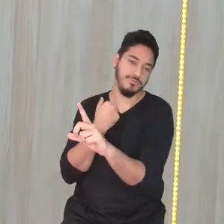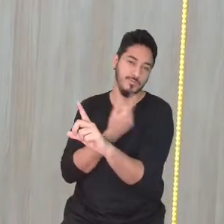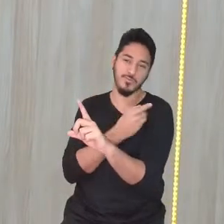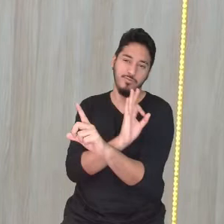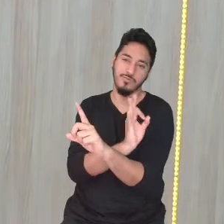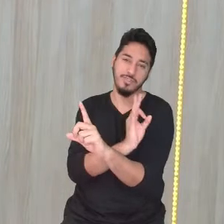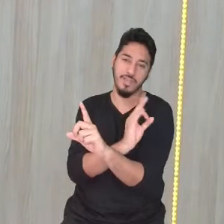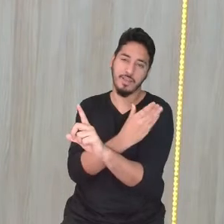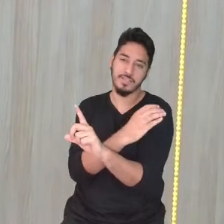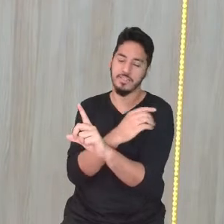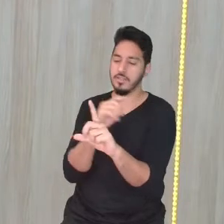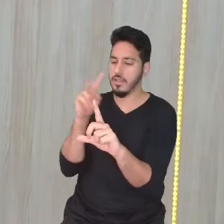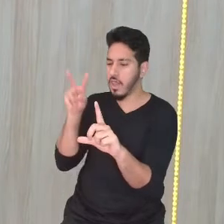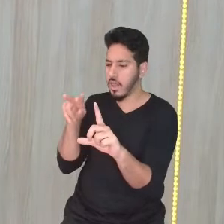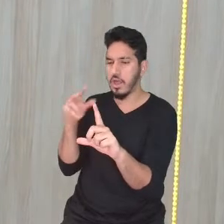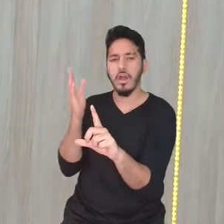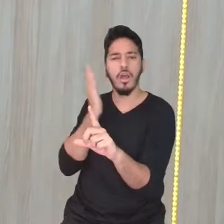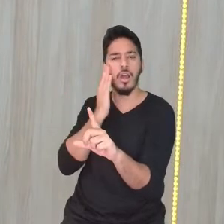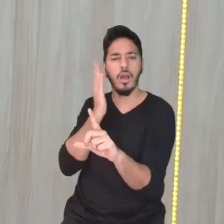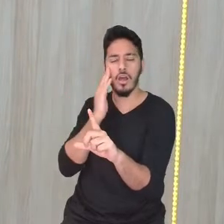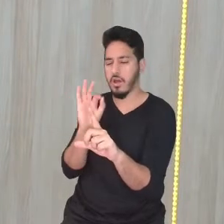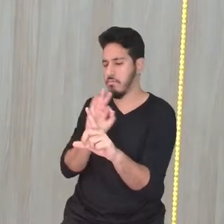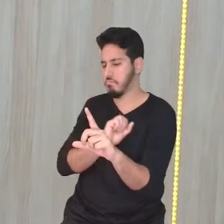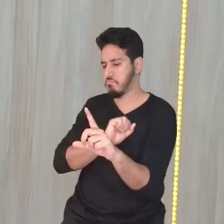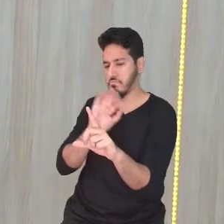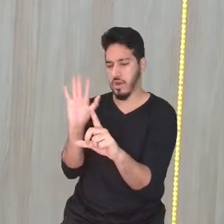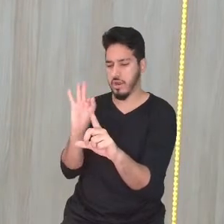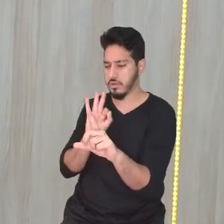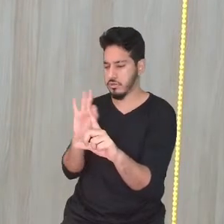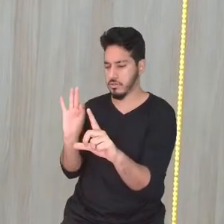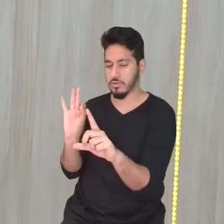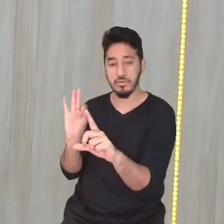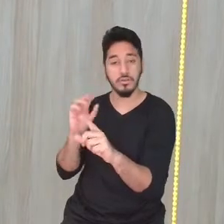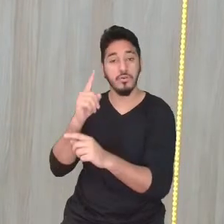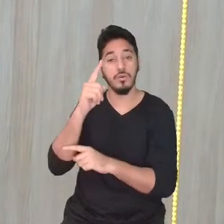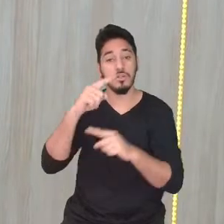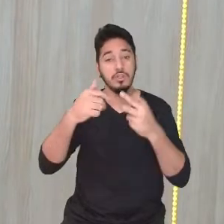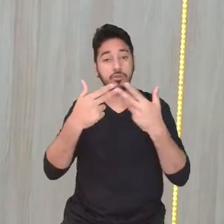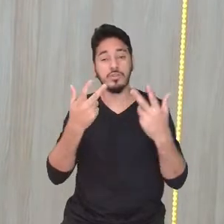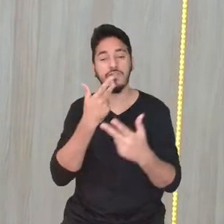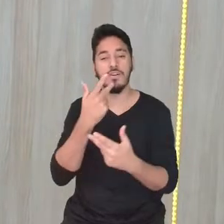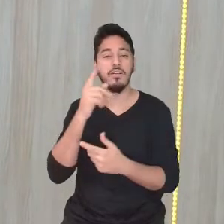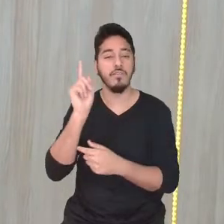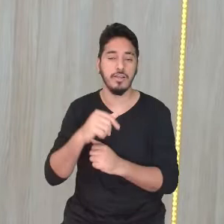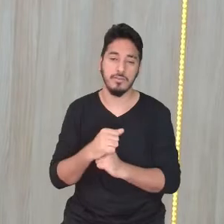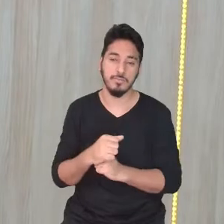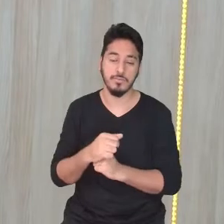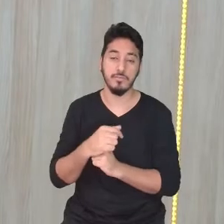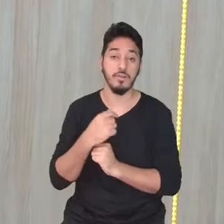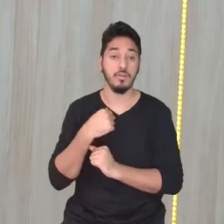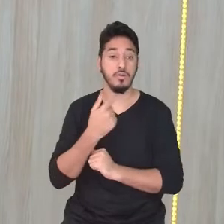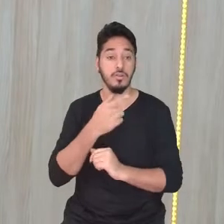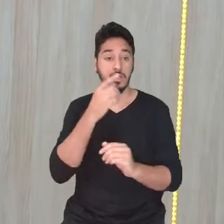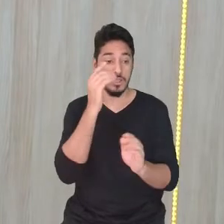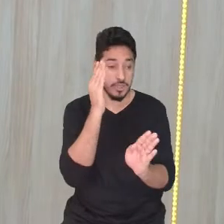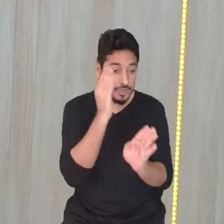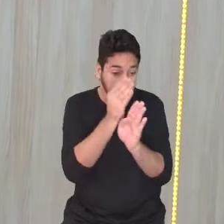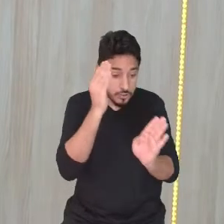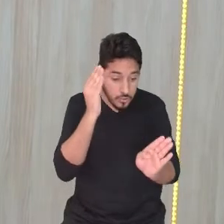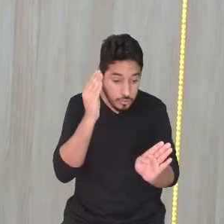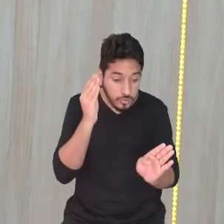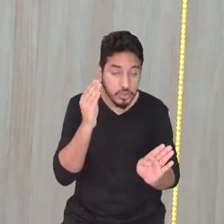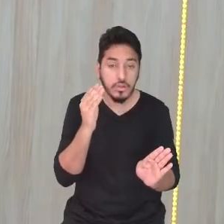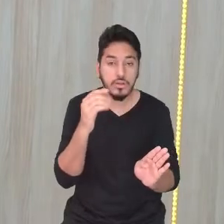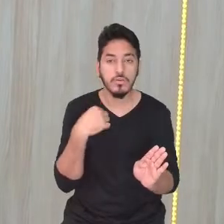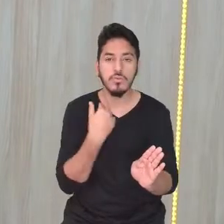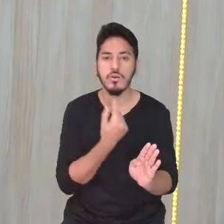cientistas, conseguimos entender. Então, uma das coisas que ele dizia era justamente isso, de que para se ter descobertas, para